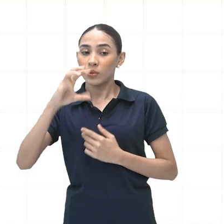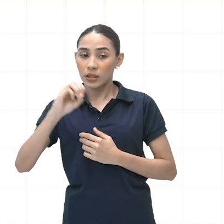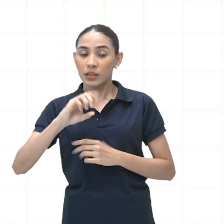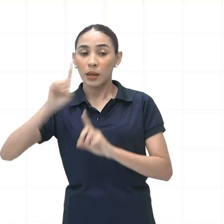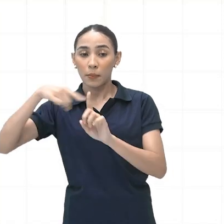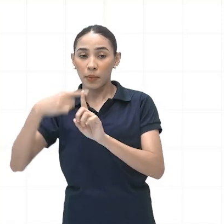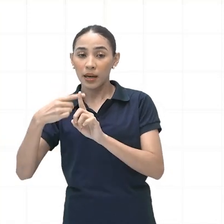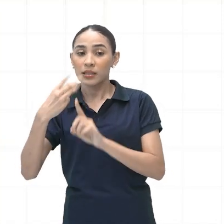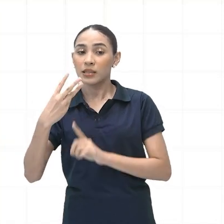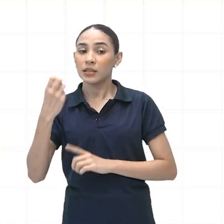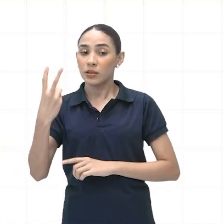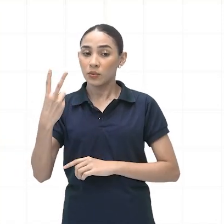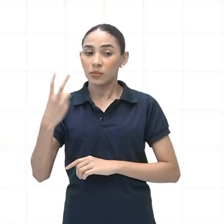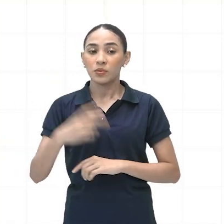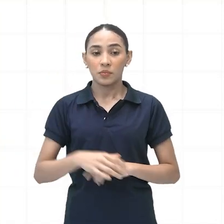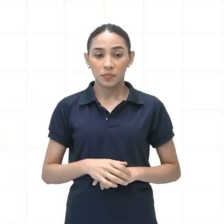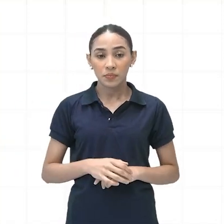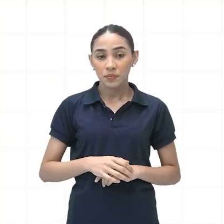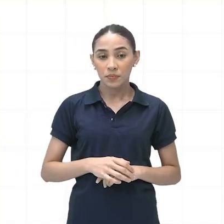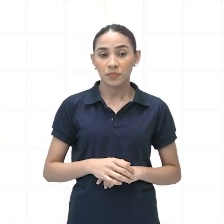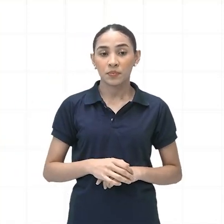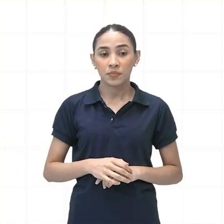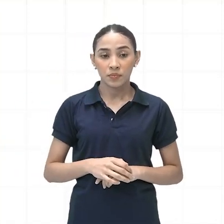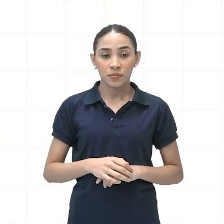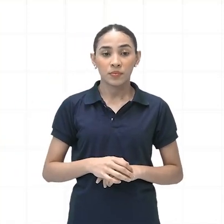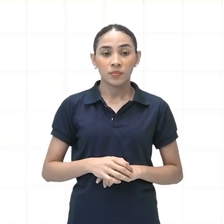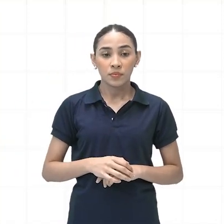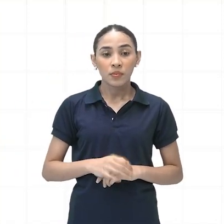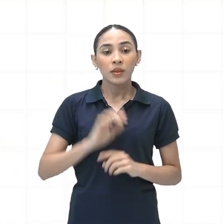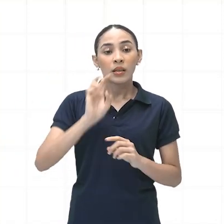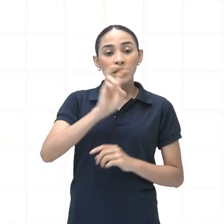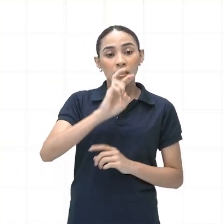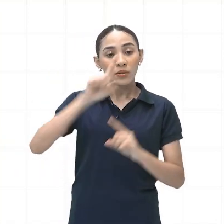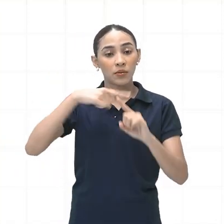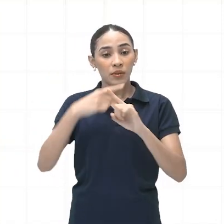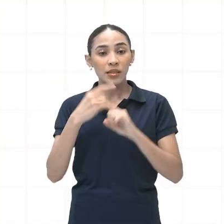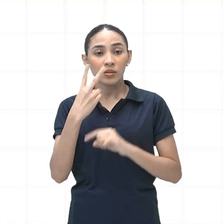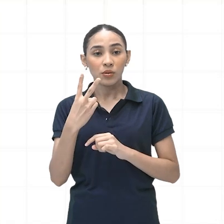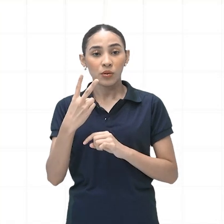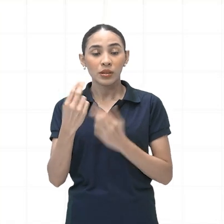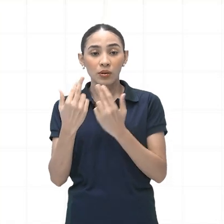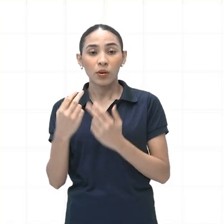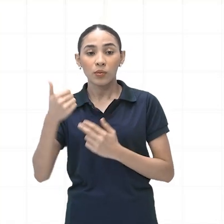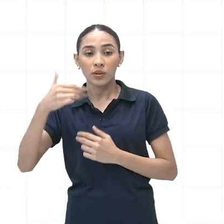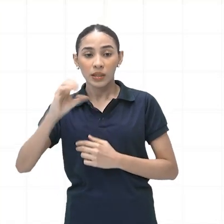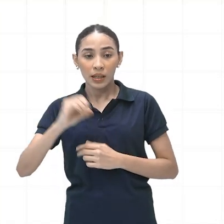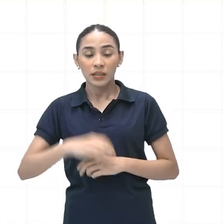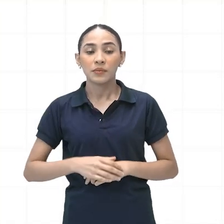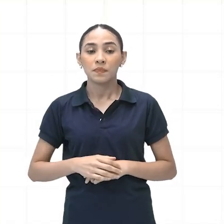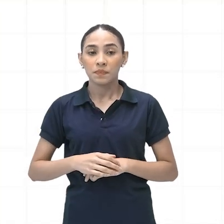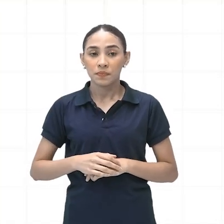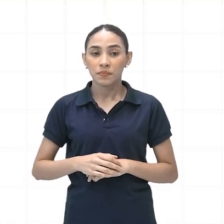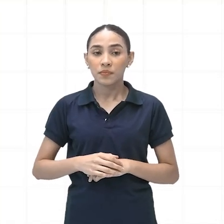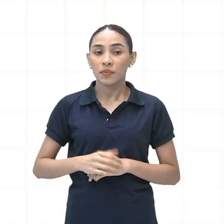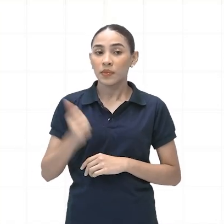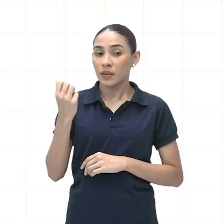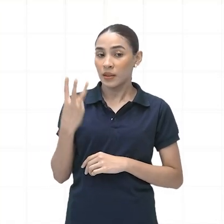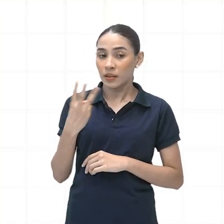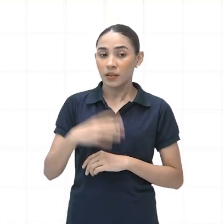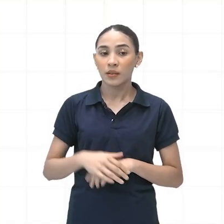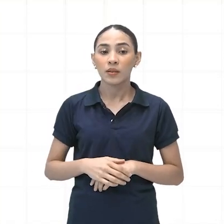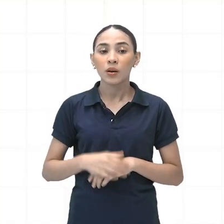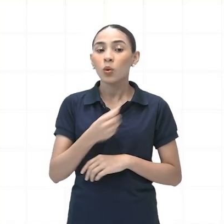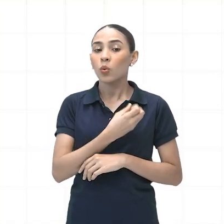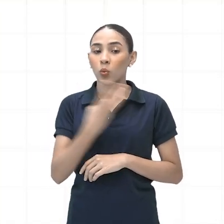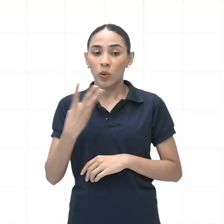subiu, 32, sobe 3. E 5 vezes 2, 10 com 3, 13. Certo? Tenho